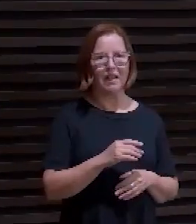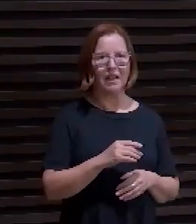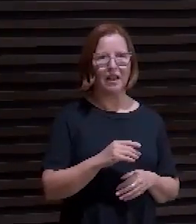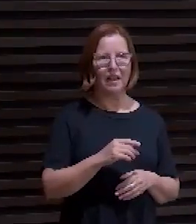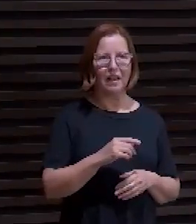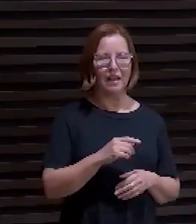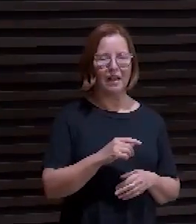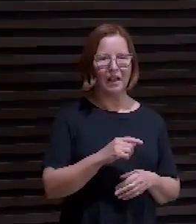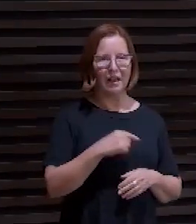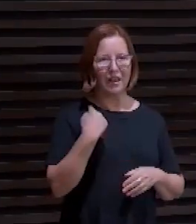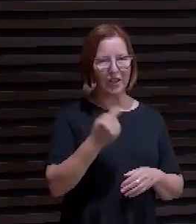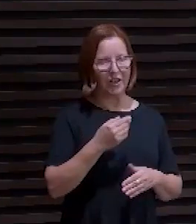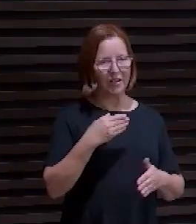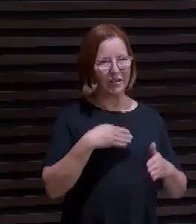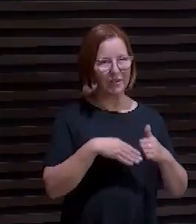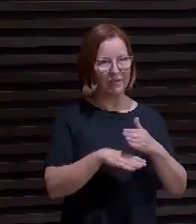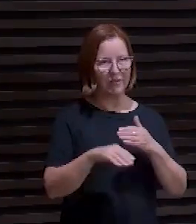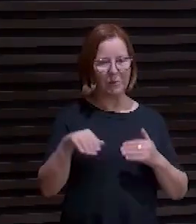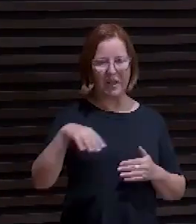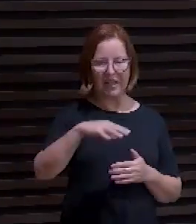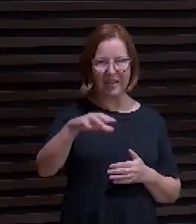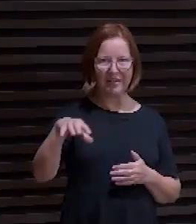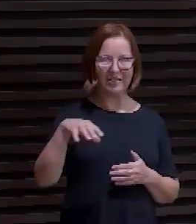região da